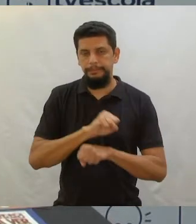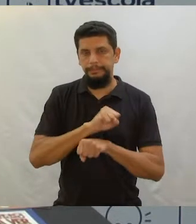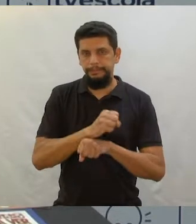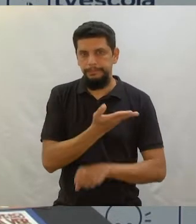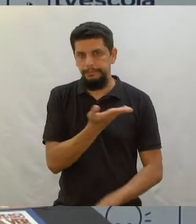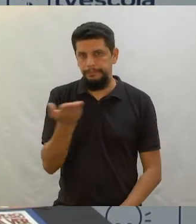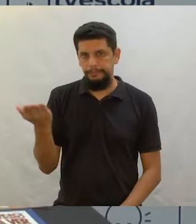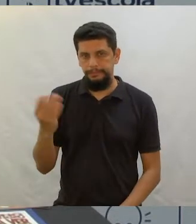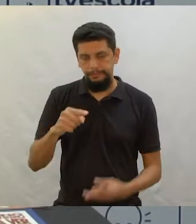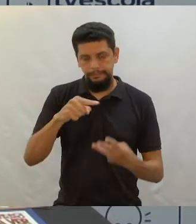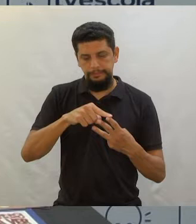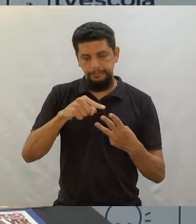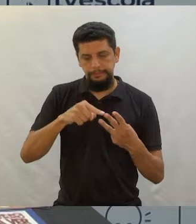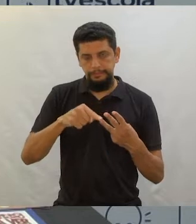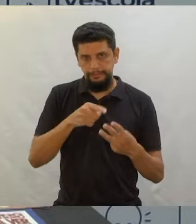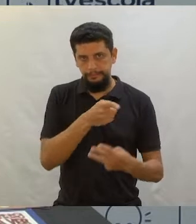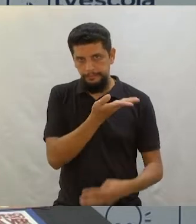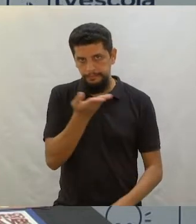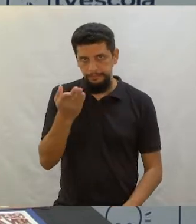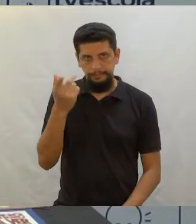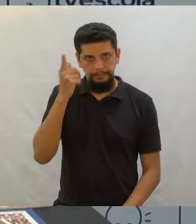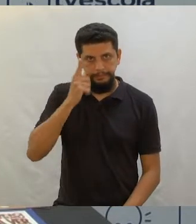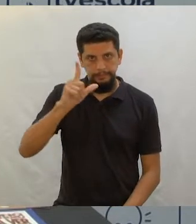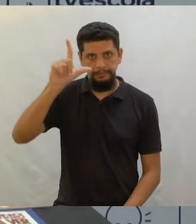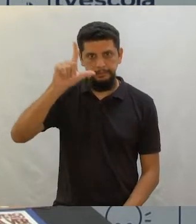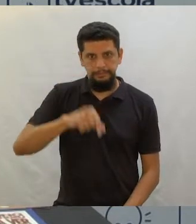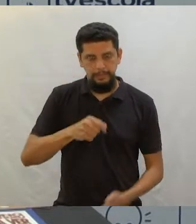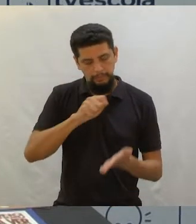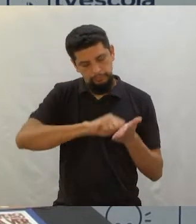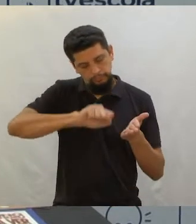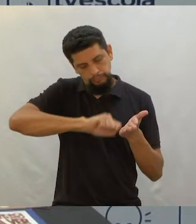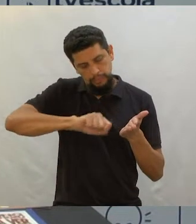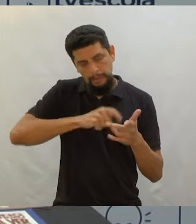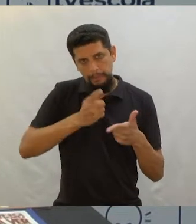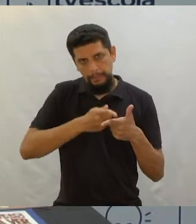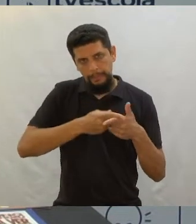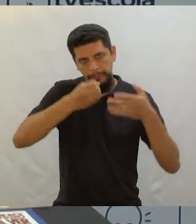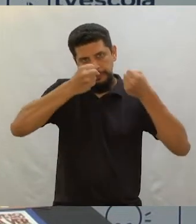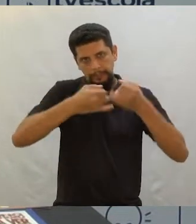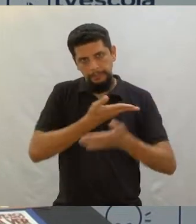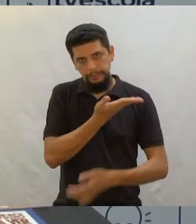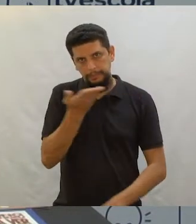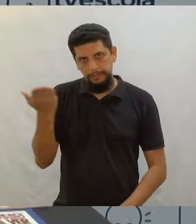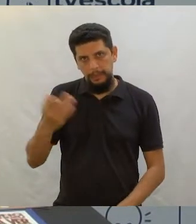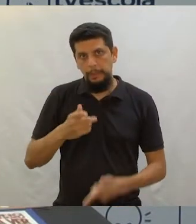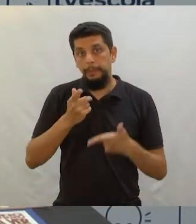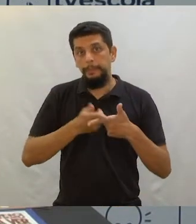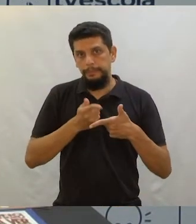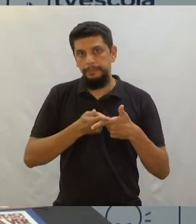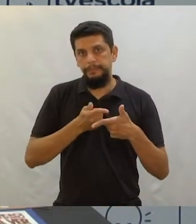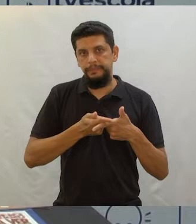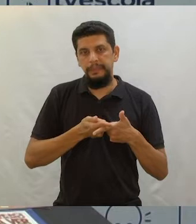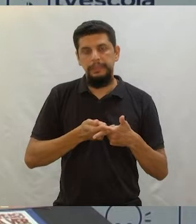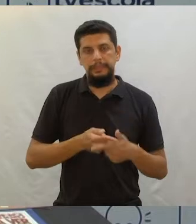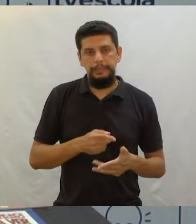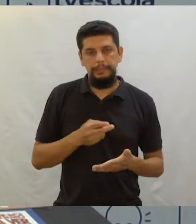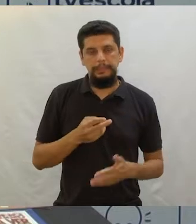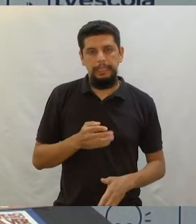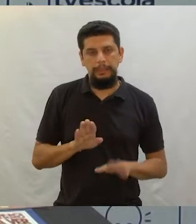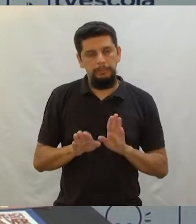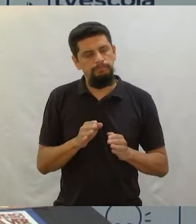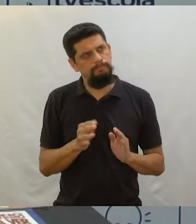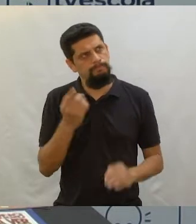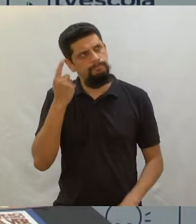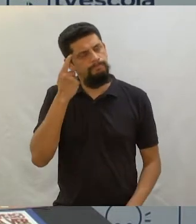espero que pelo menos três vocês consigam anotar por que que eu tô falando isso para vocês porque a gente se